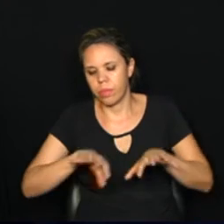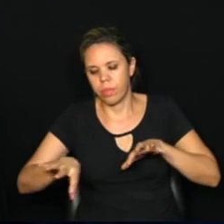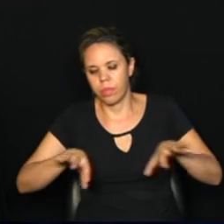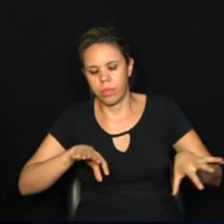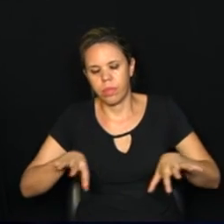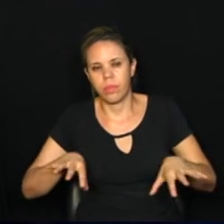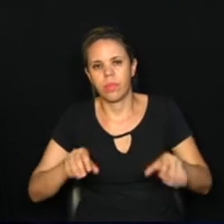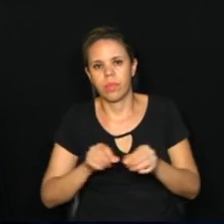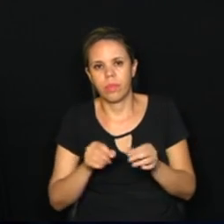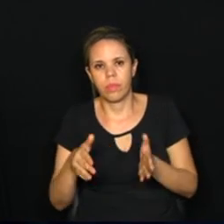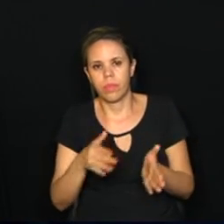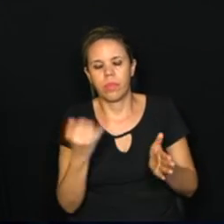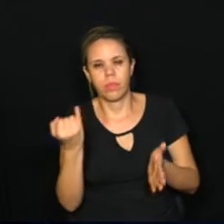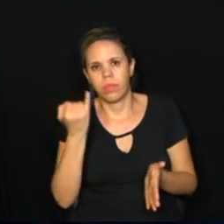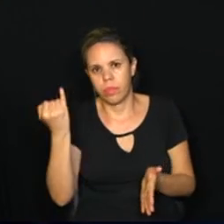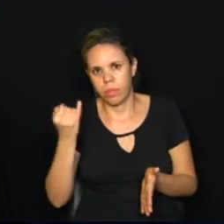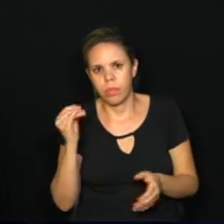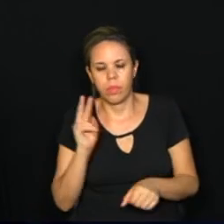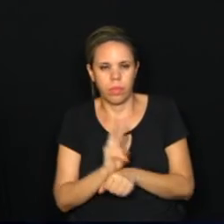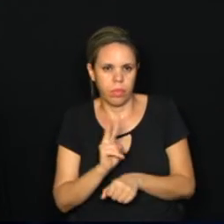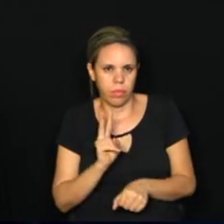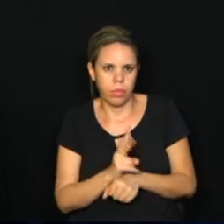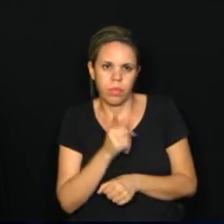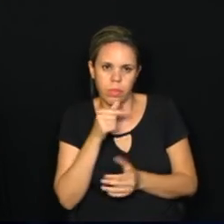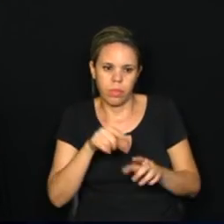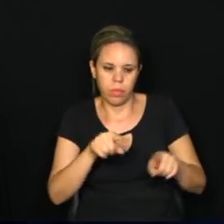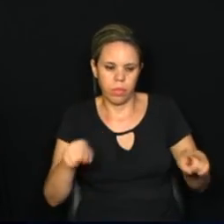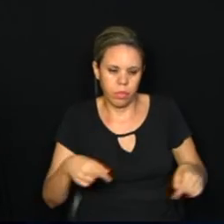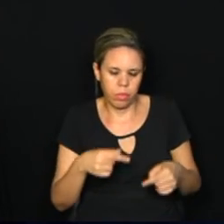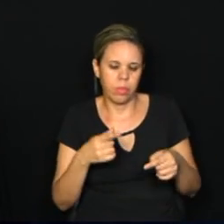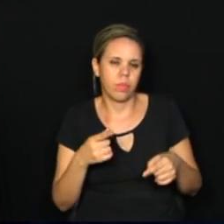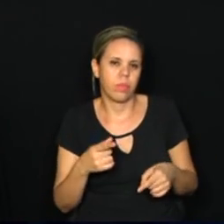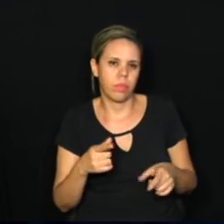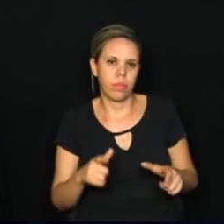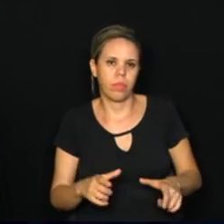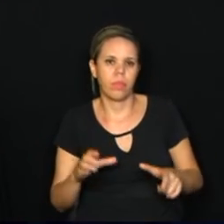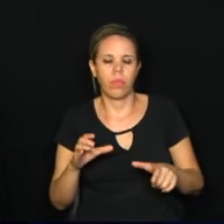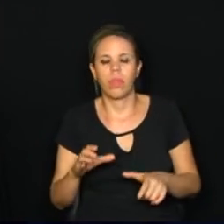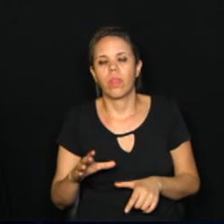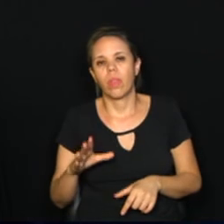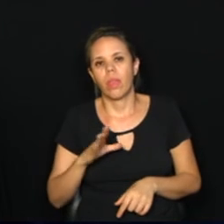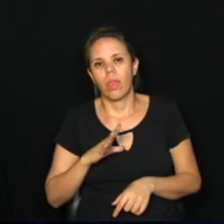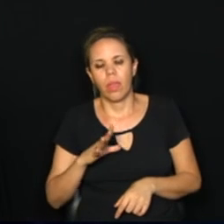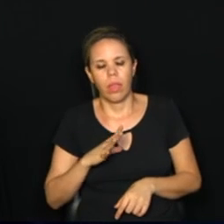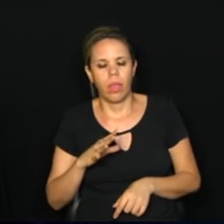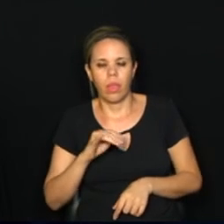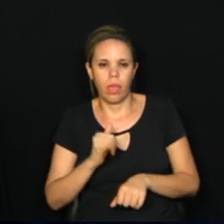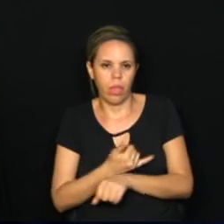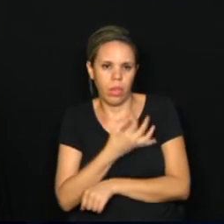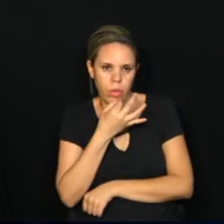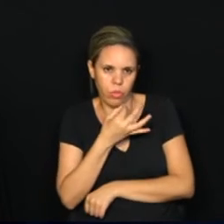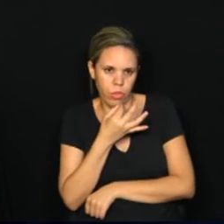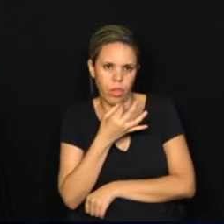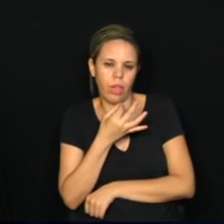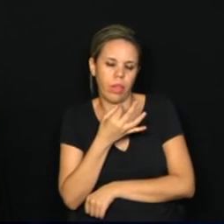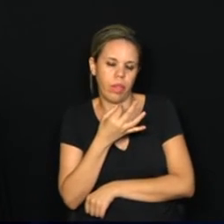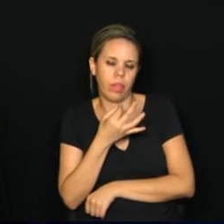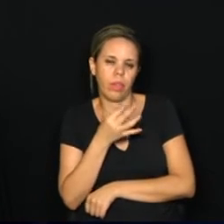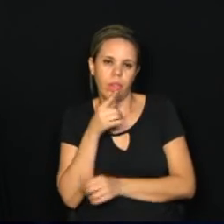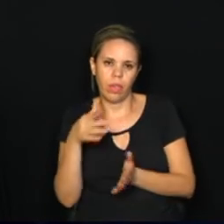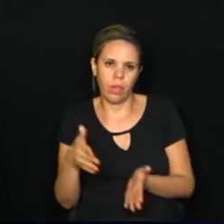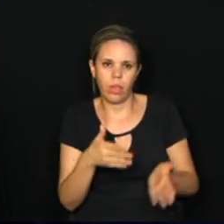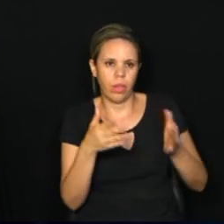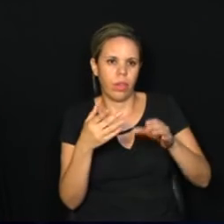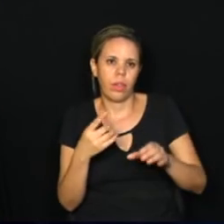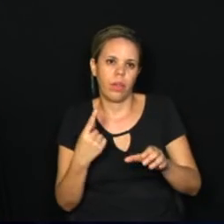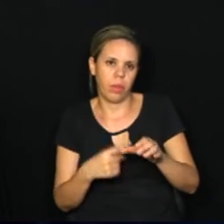ser um reservatório importante ali naquela bacia do Capivari e Jaguari, principalmente do Jundiaí, né?